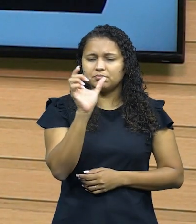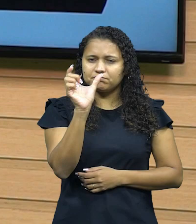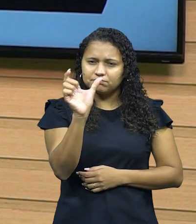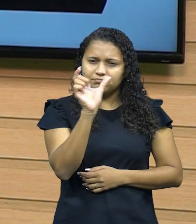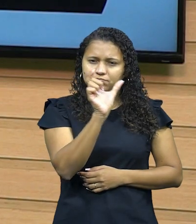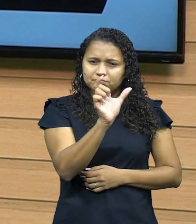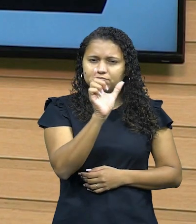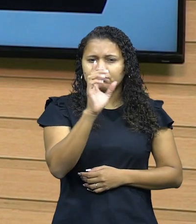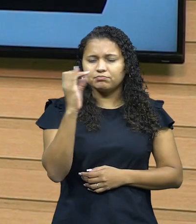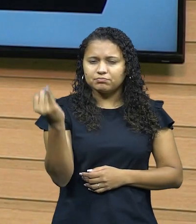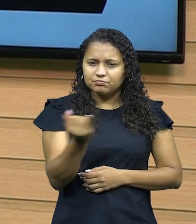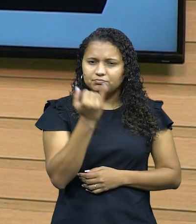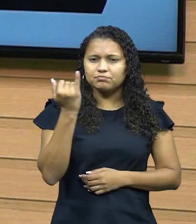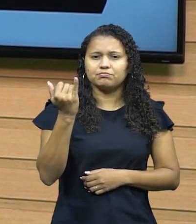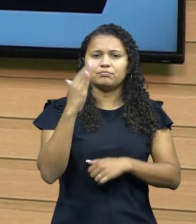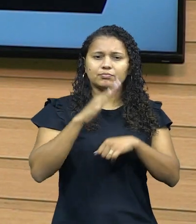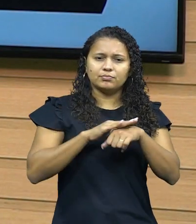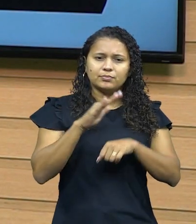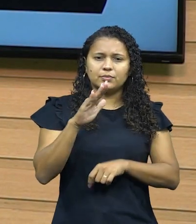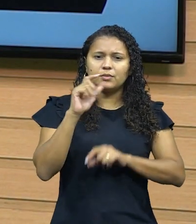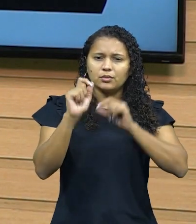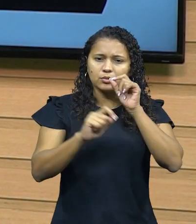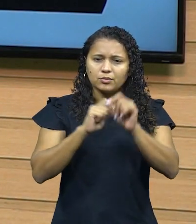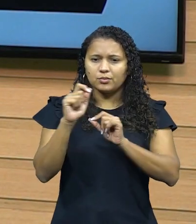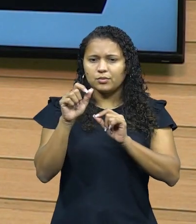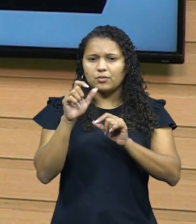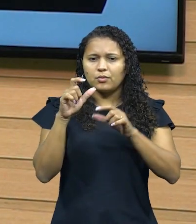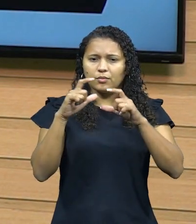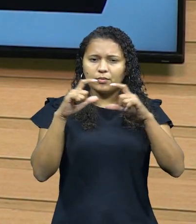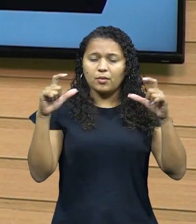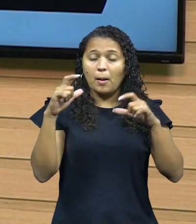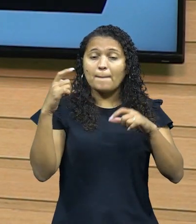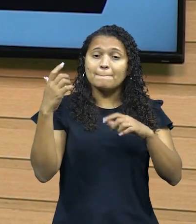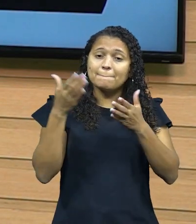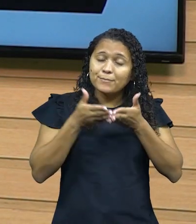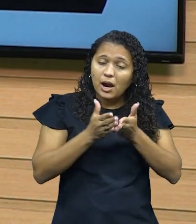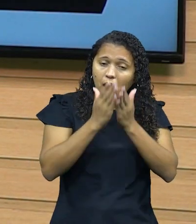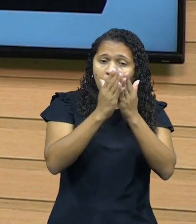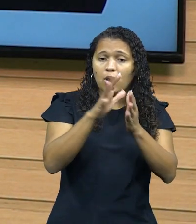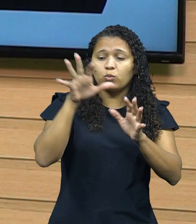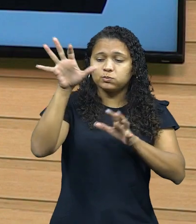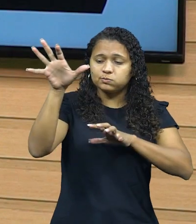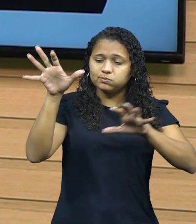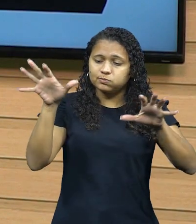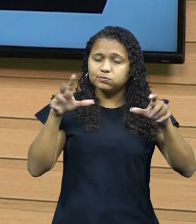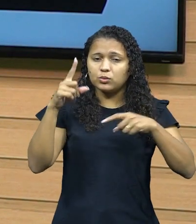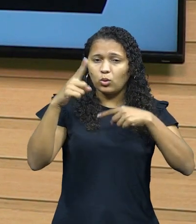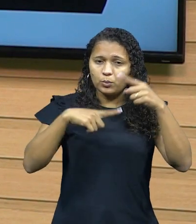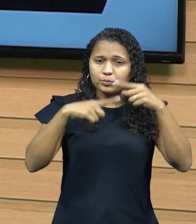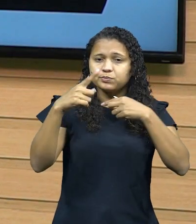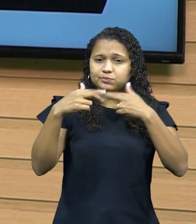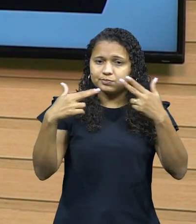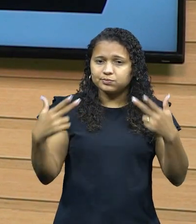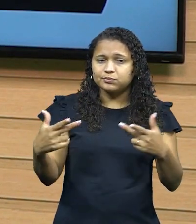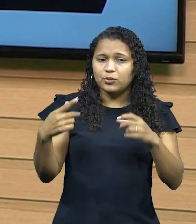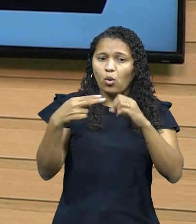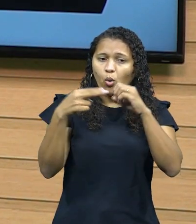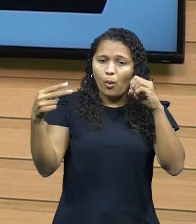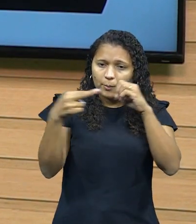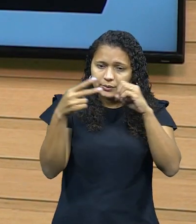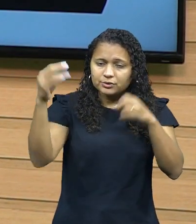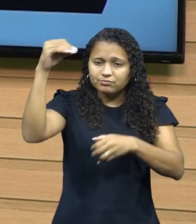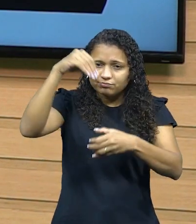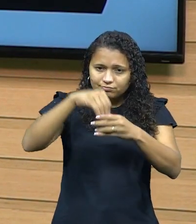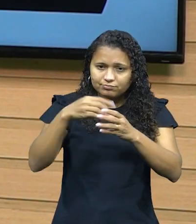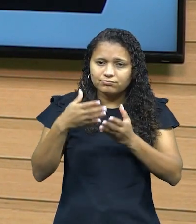mais importantes a serem conhecidos são sobre as partes da embarcação, né? Os objetos que fazem parte dessa embarcação e